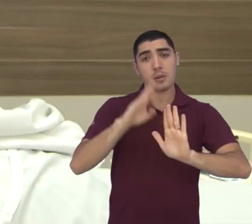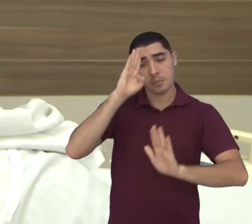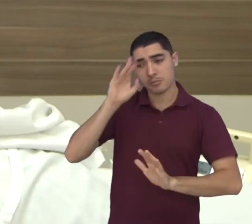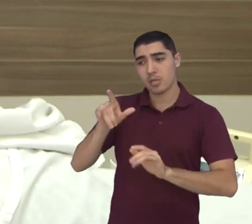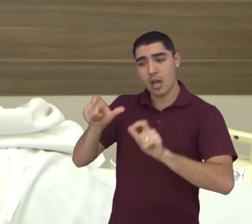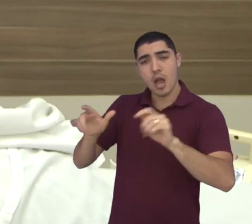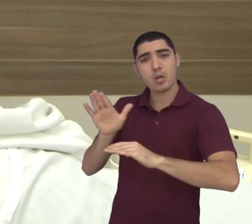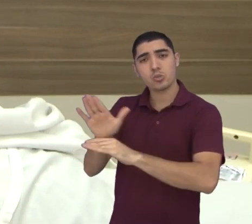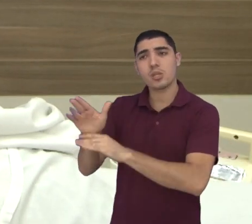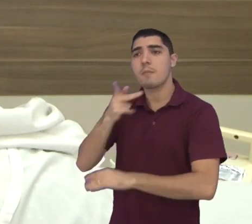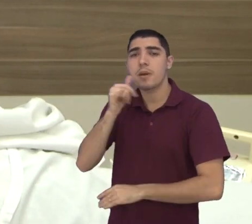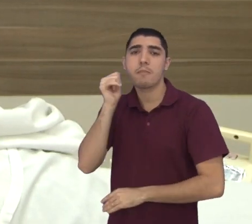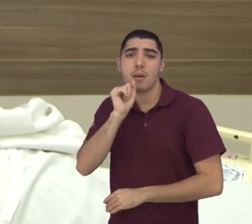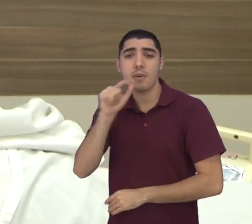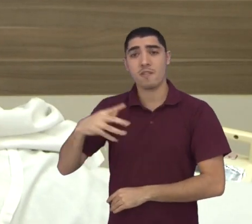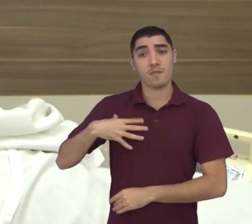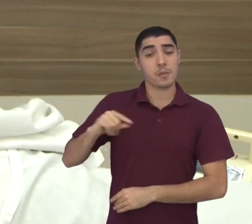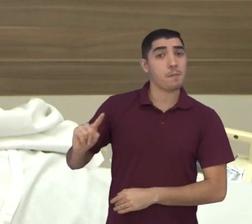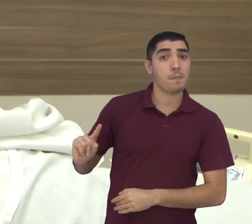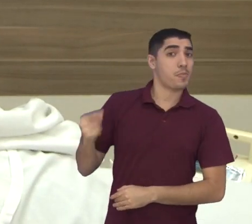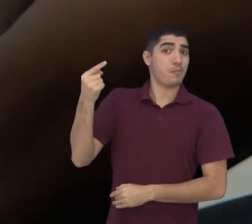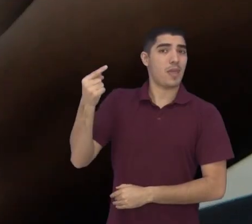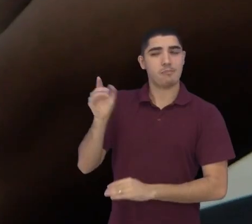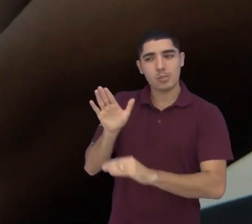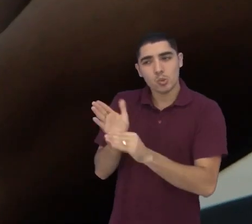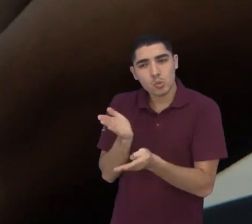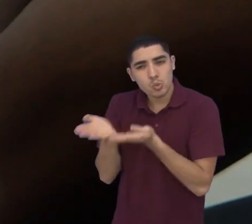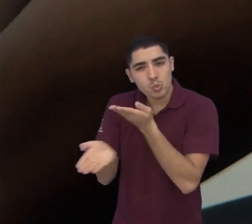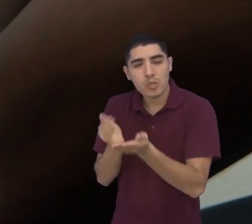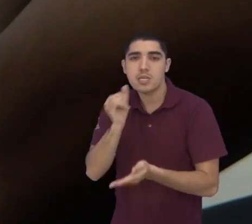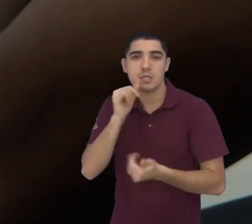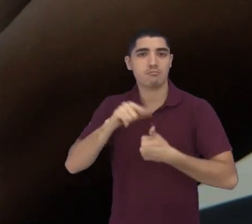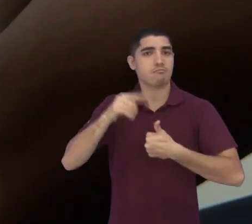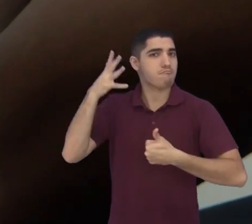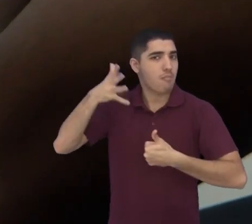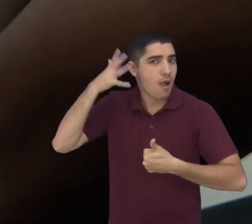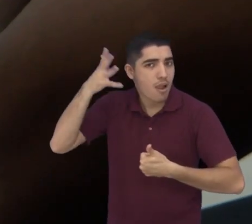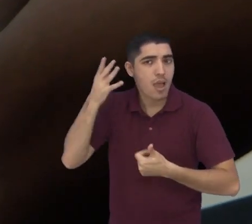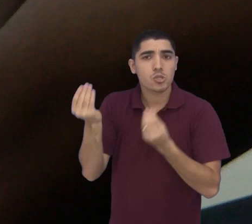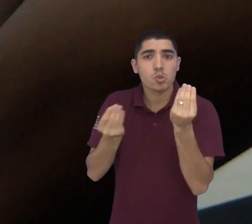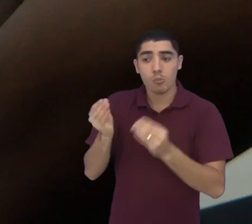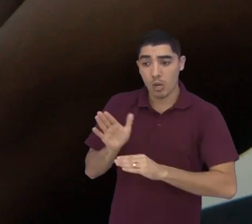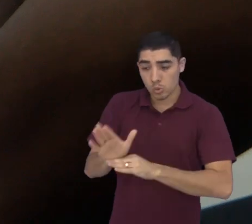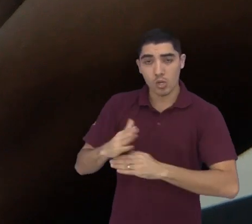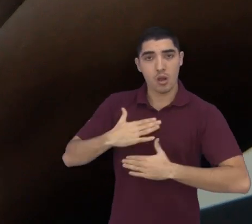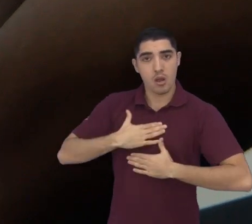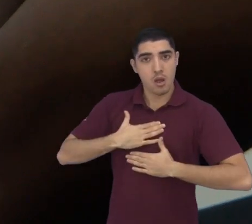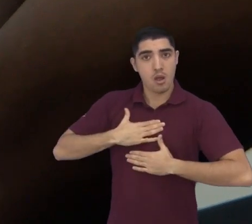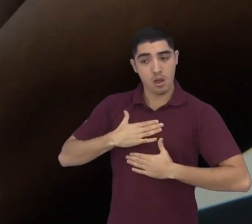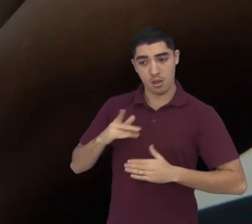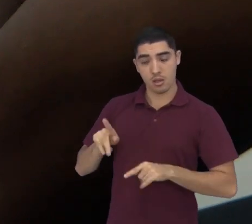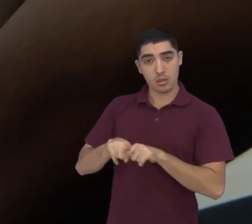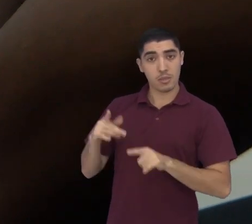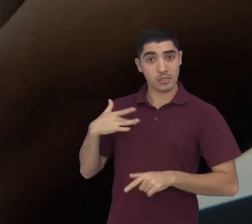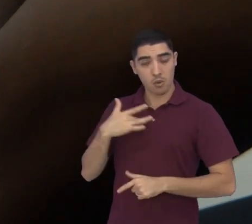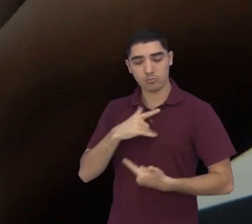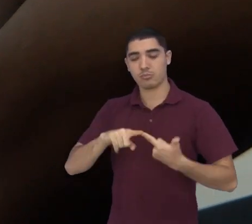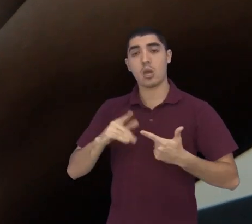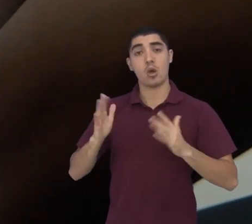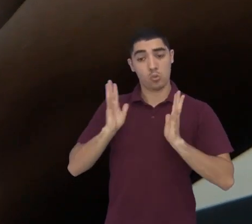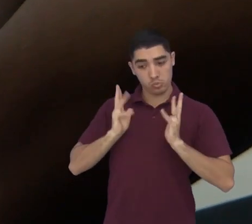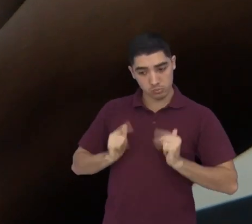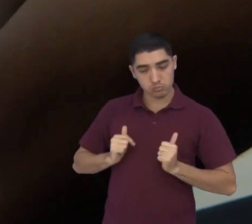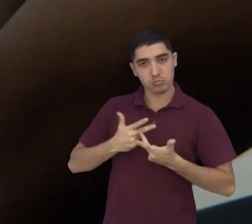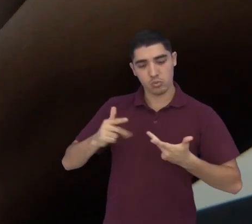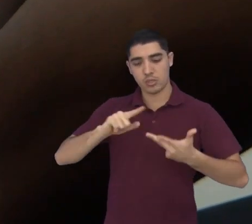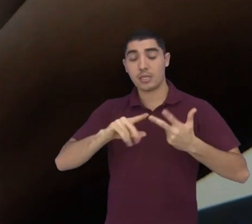pais de recém-nascidos e à primeira infância. O texto prevê a oferta de palestras sobre primeiros socorros e cuidados básicos de